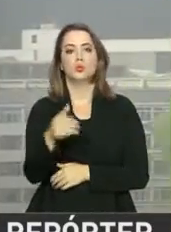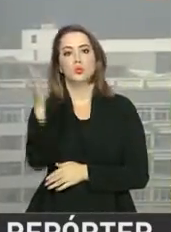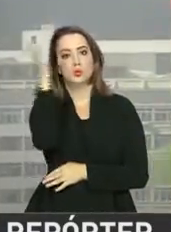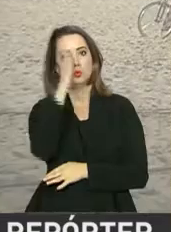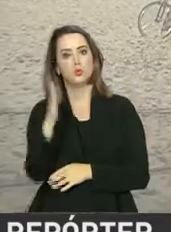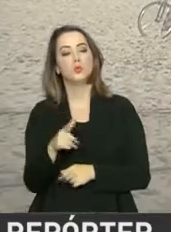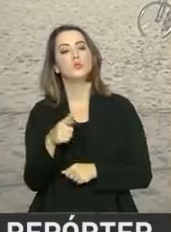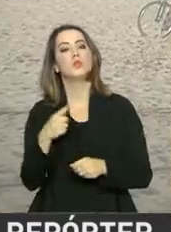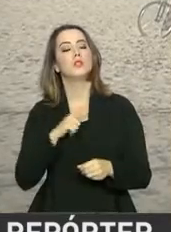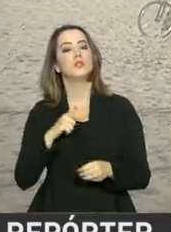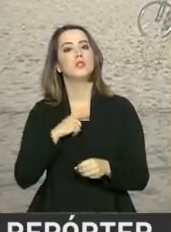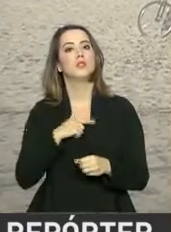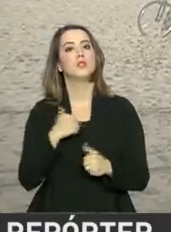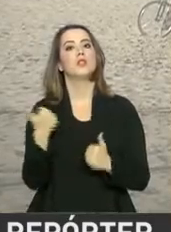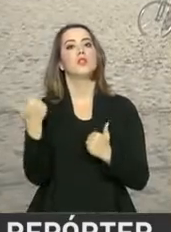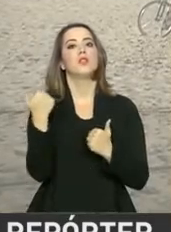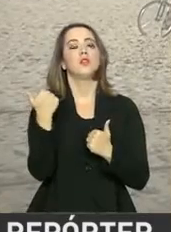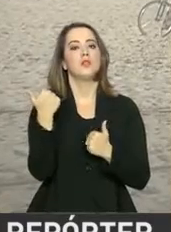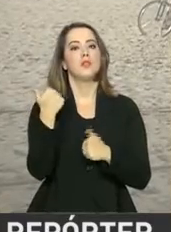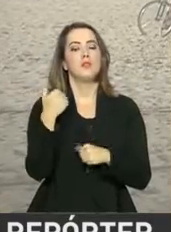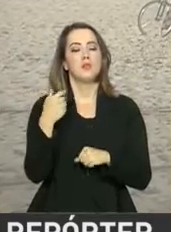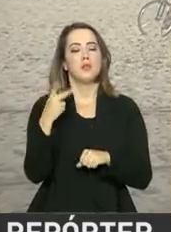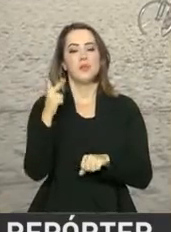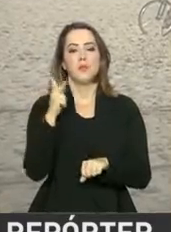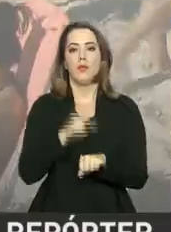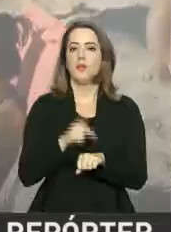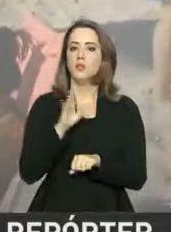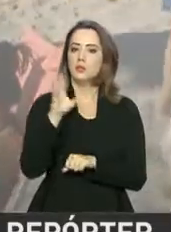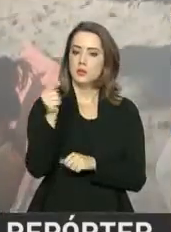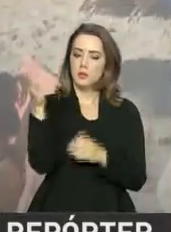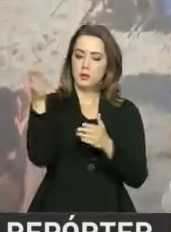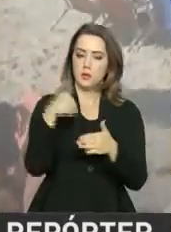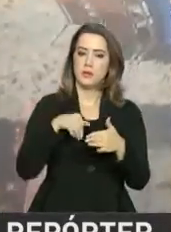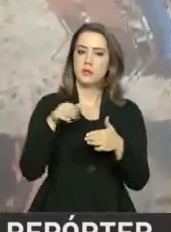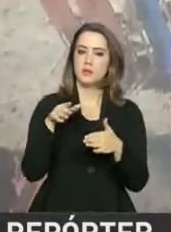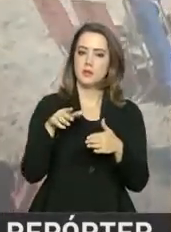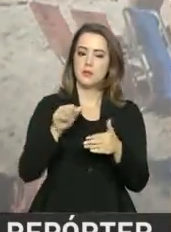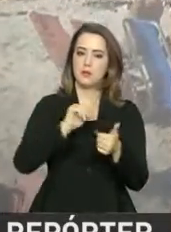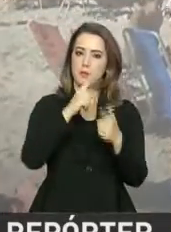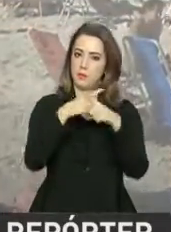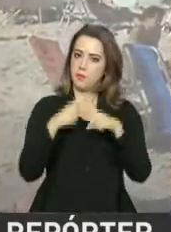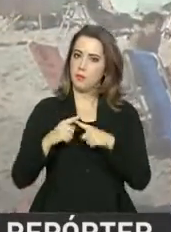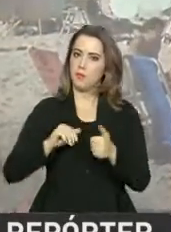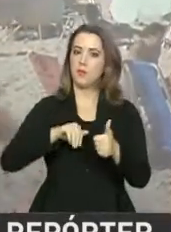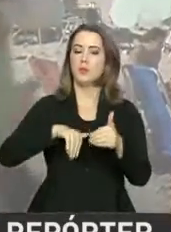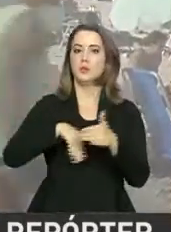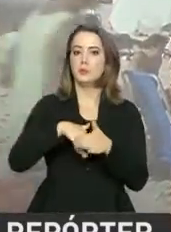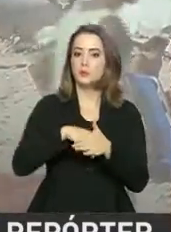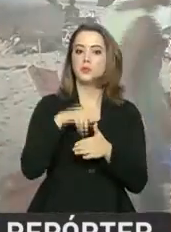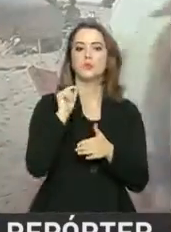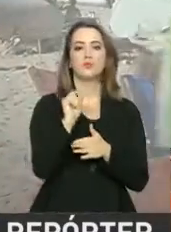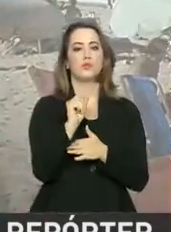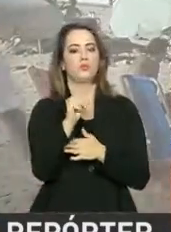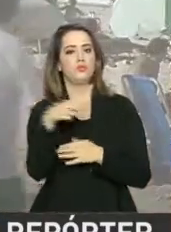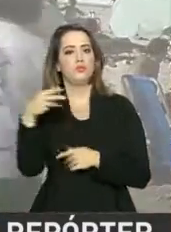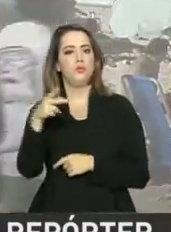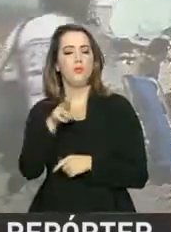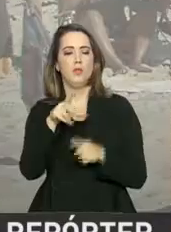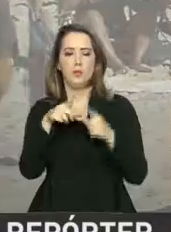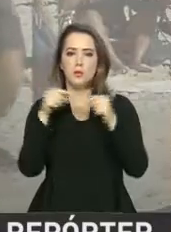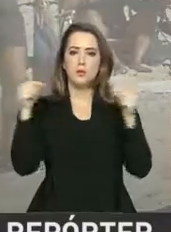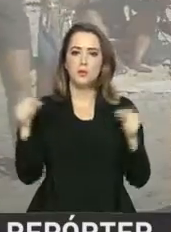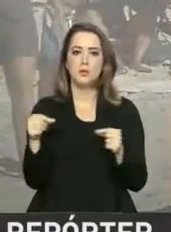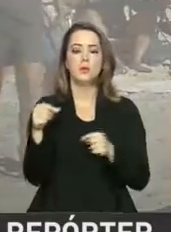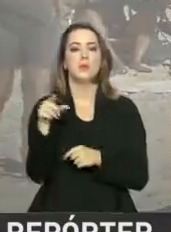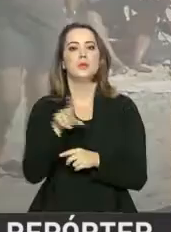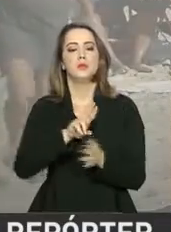das capitais que vão receber Jogos Olímpicos de futebol. Brasília, São Paulo, Manaus, Belo Horizonte e Salvador.